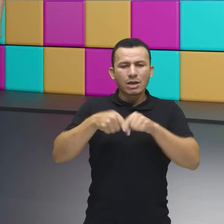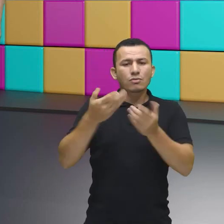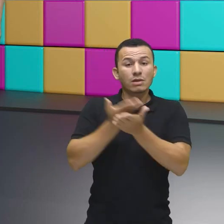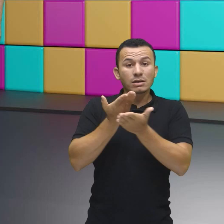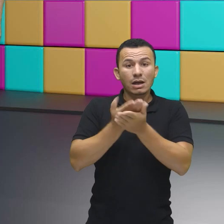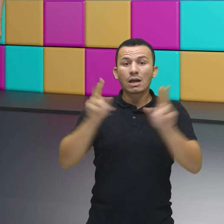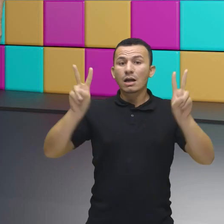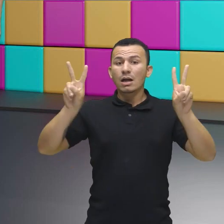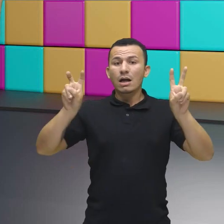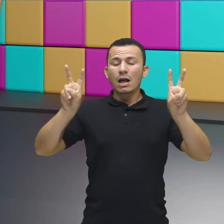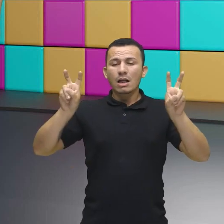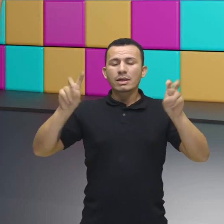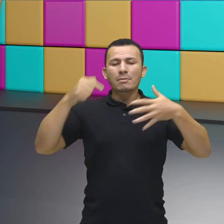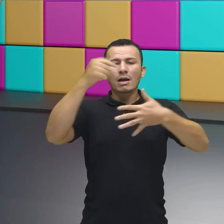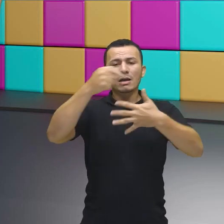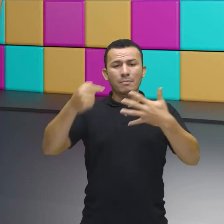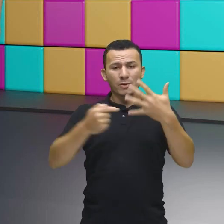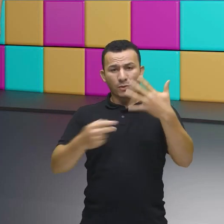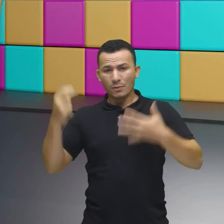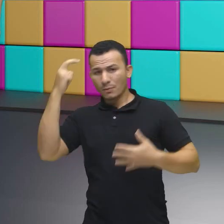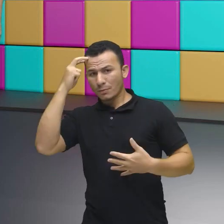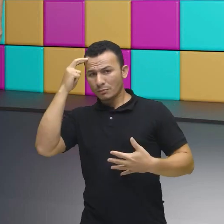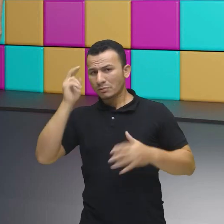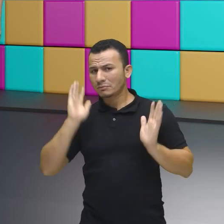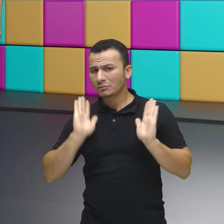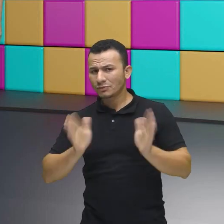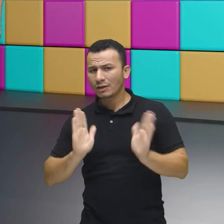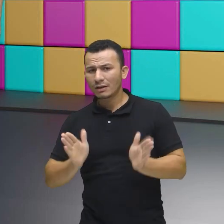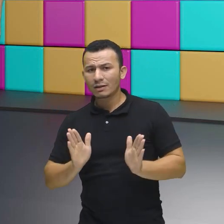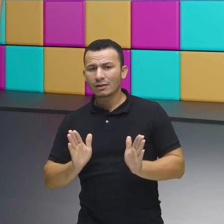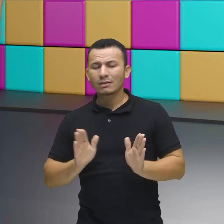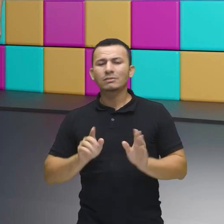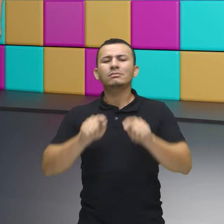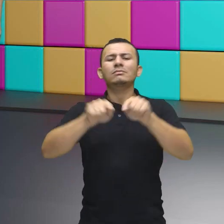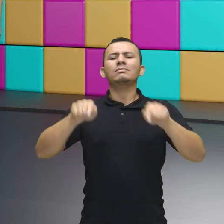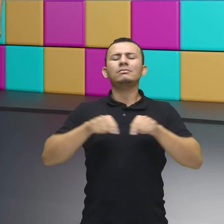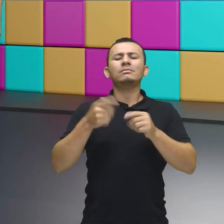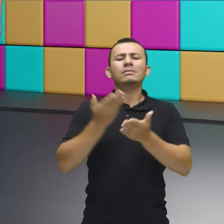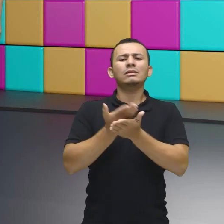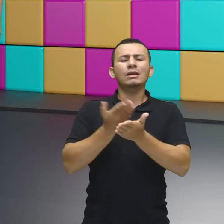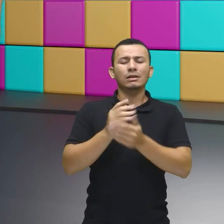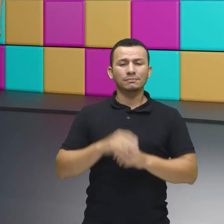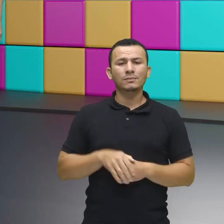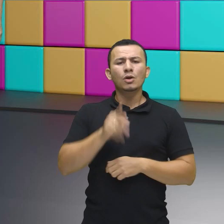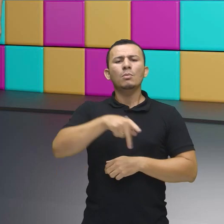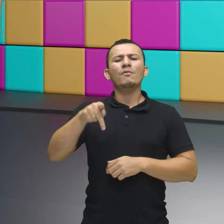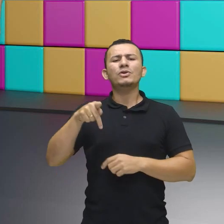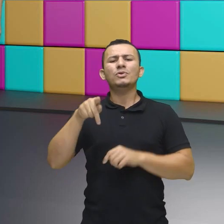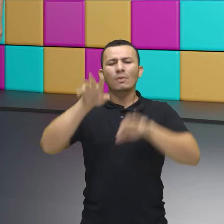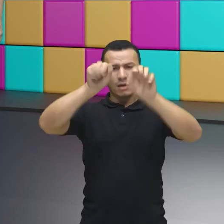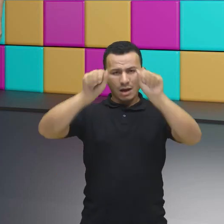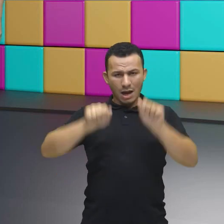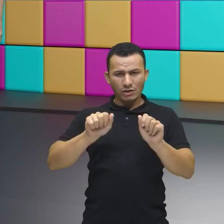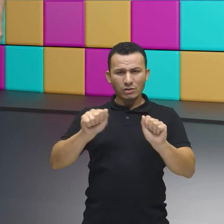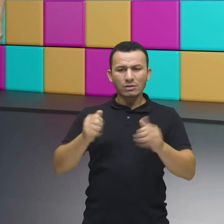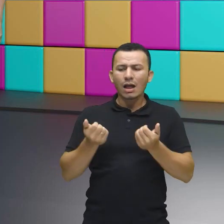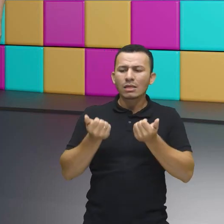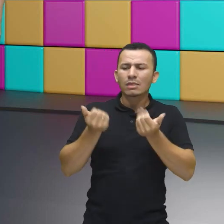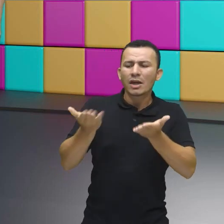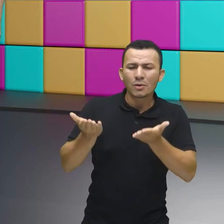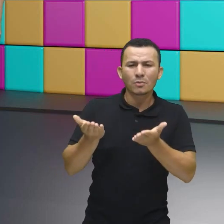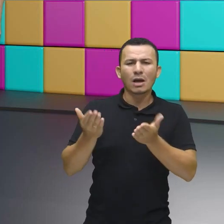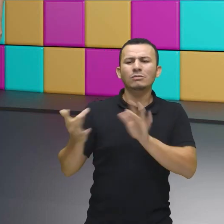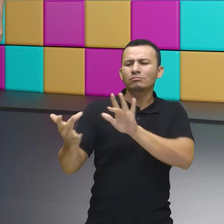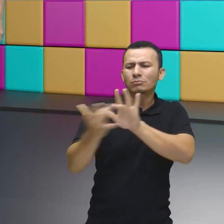temática repertório cultural? Ou seja, na sala de aula, o professor de arte já despertou isso? Você já teve alguma